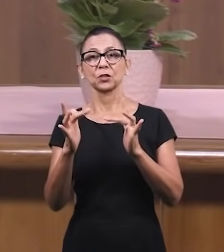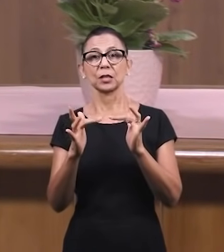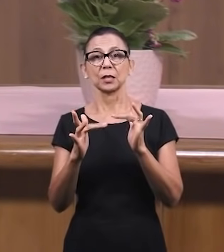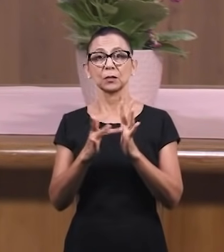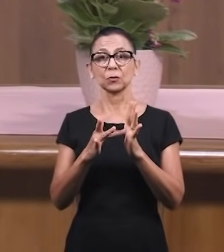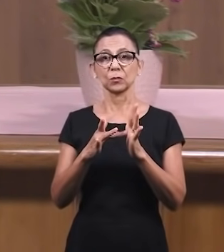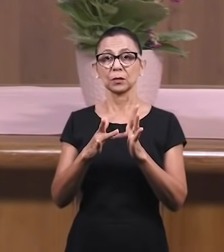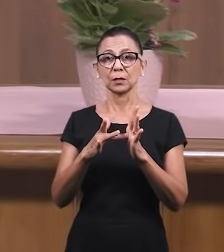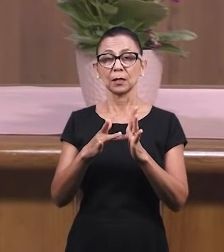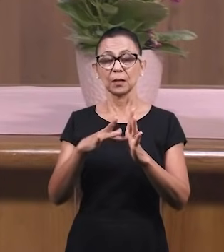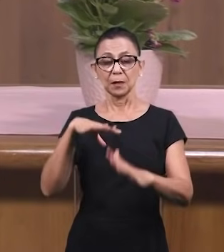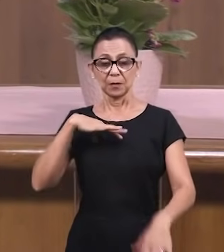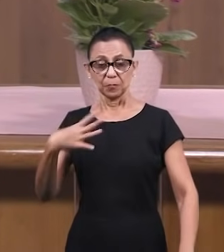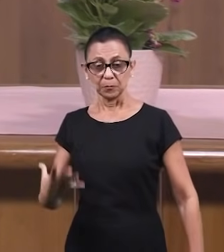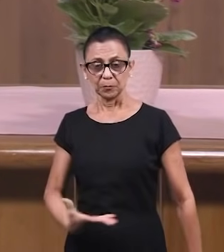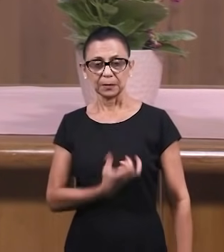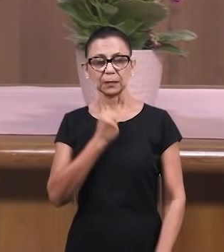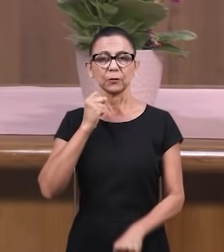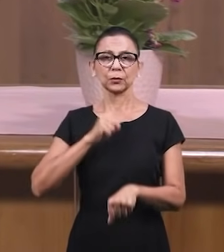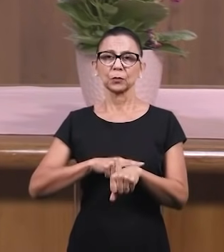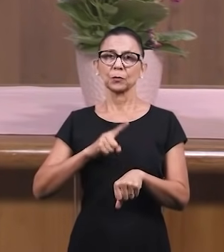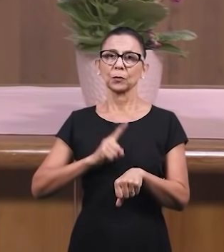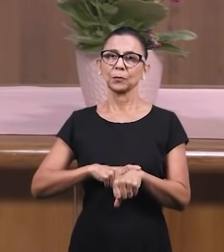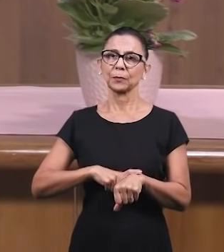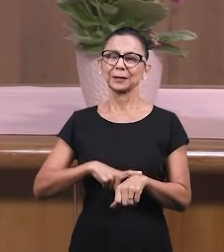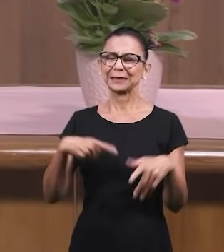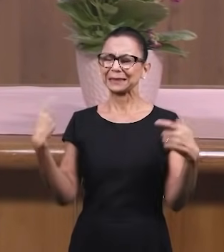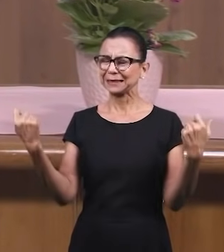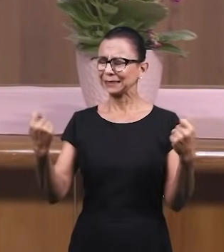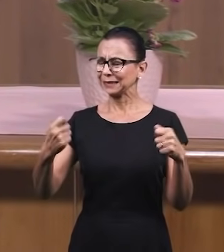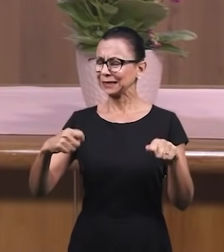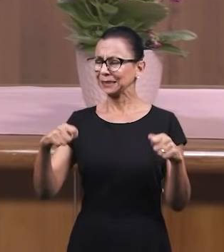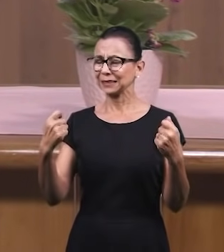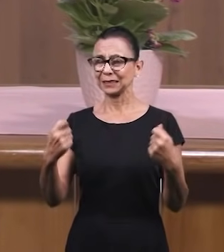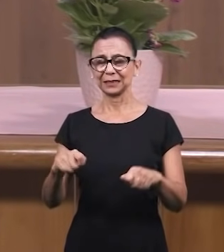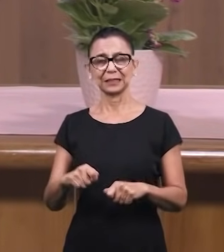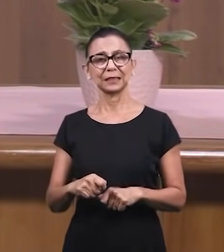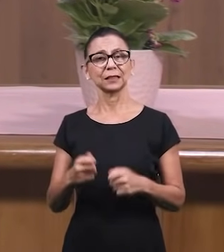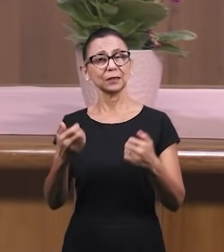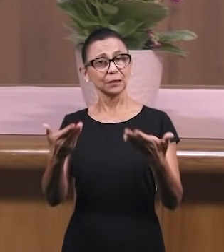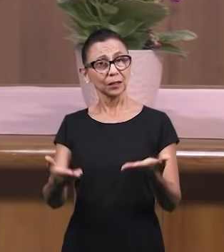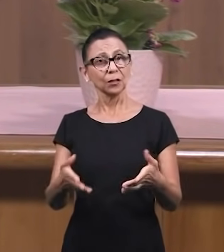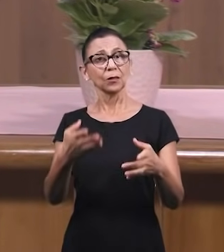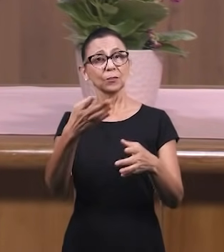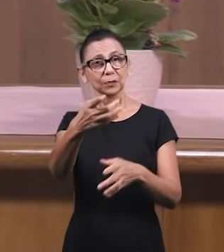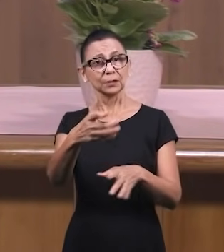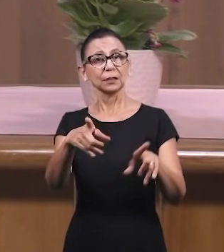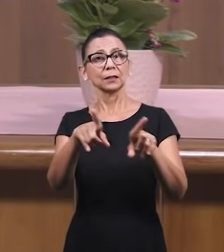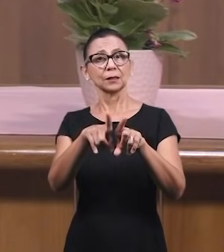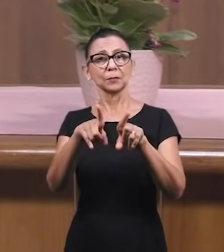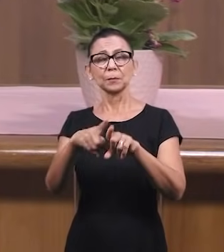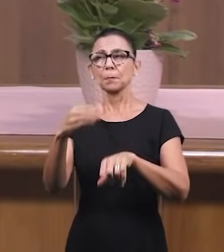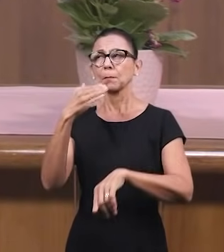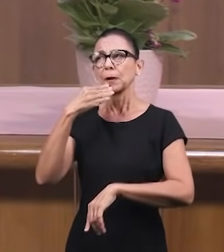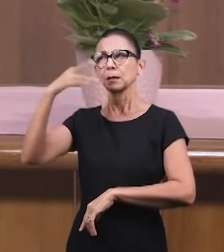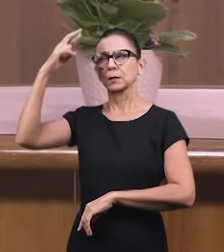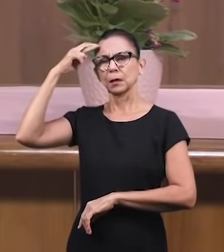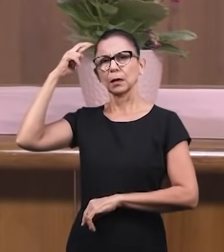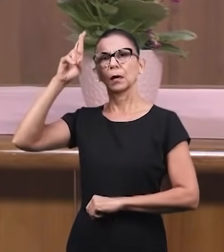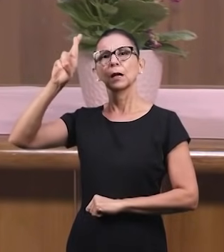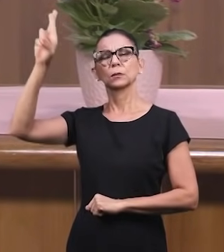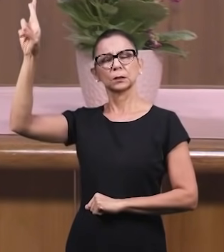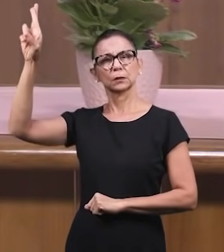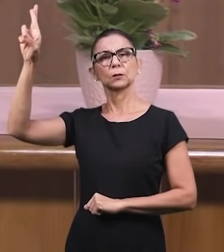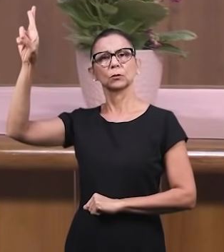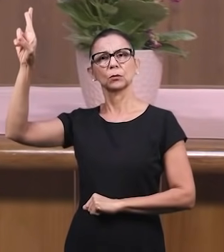vida para me socorrer no momento mais necessário. Faça isso. Peça ao Senhor para ver